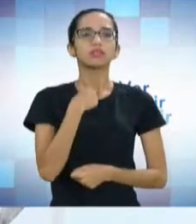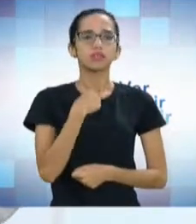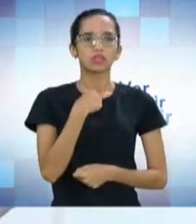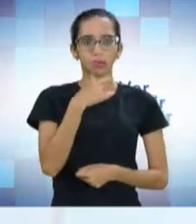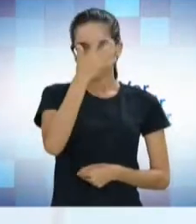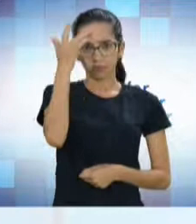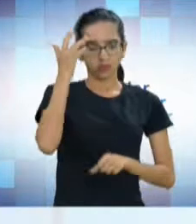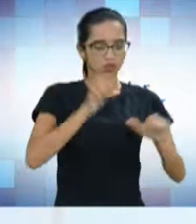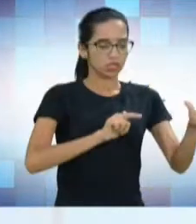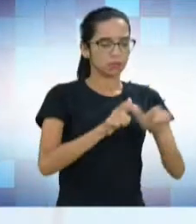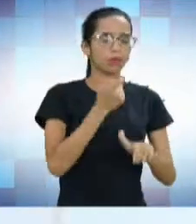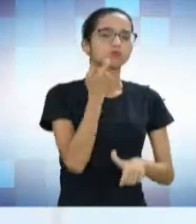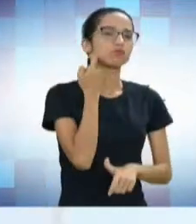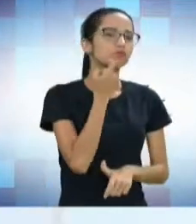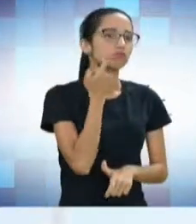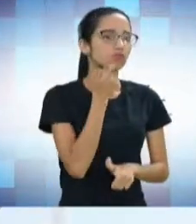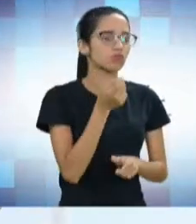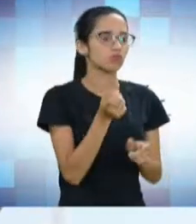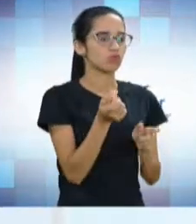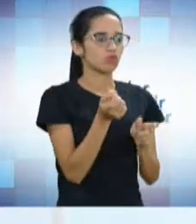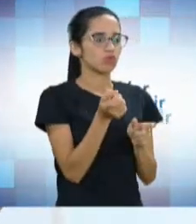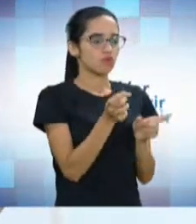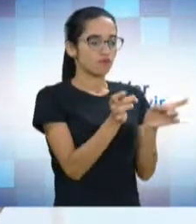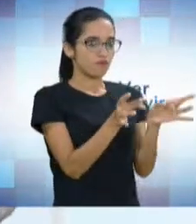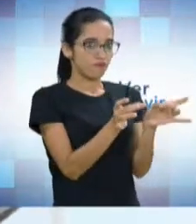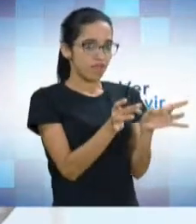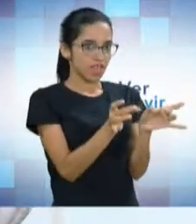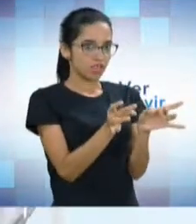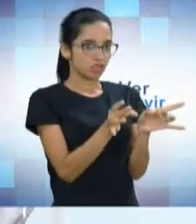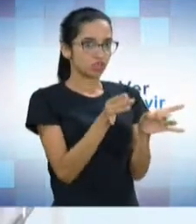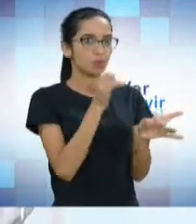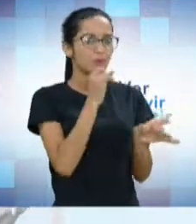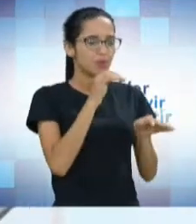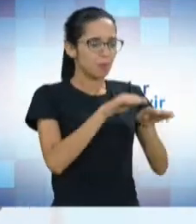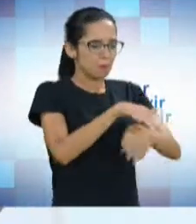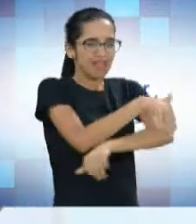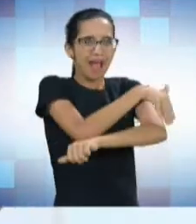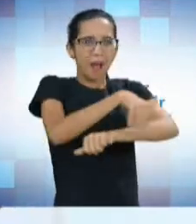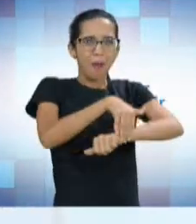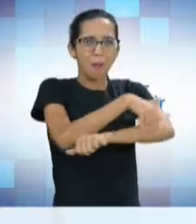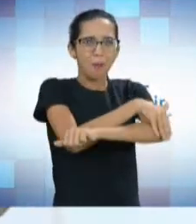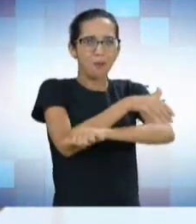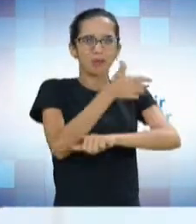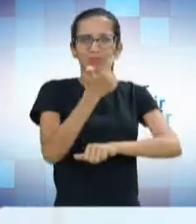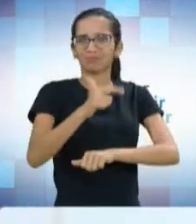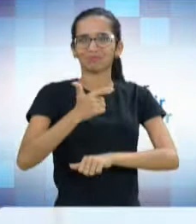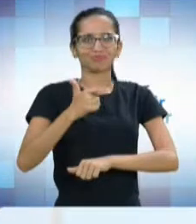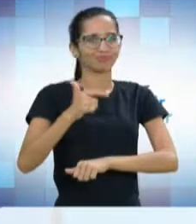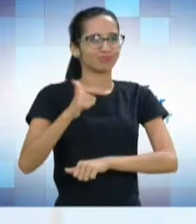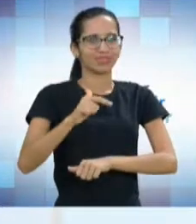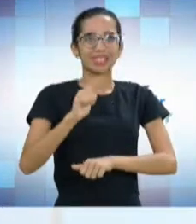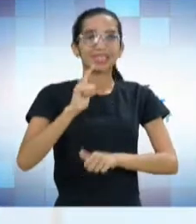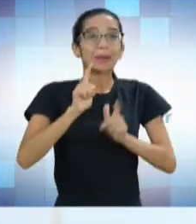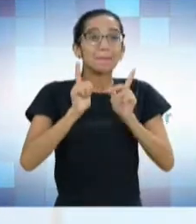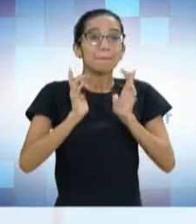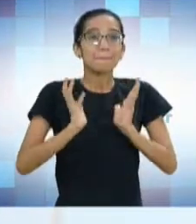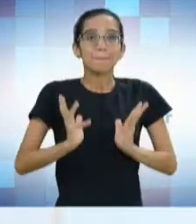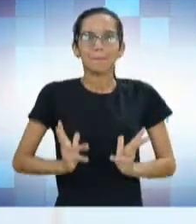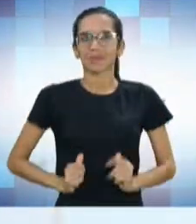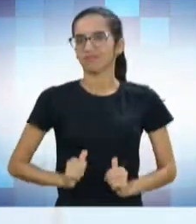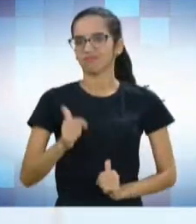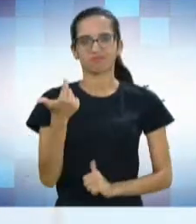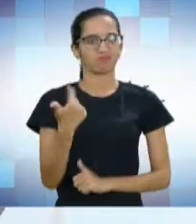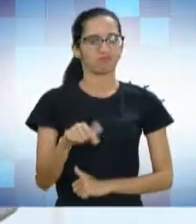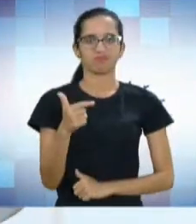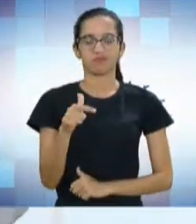que vendem os peixes ali nada na calçada na rua sem condições nenhuma de higiene prefeitura de teresina